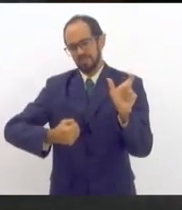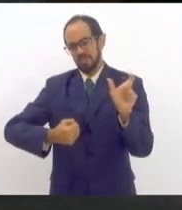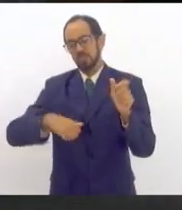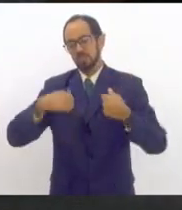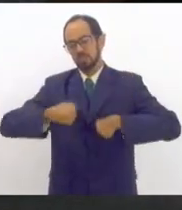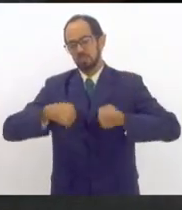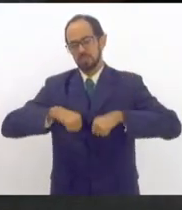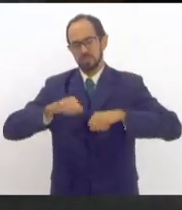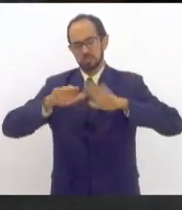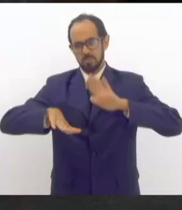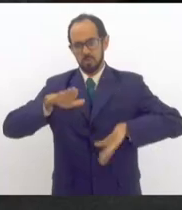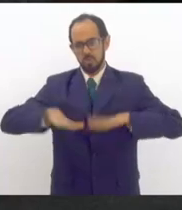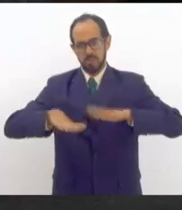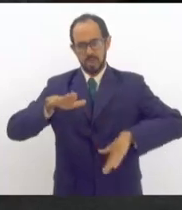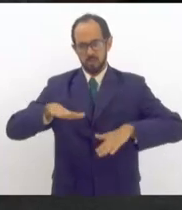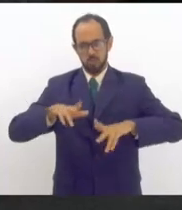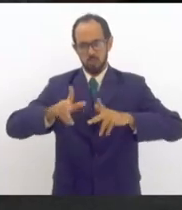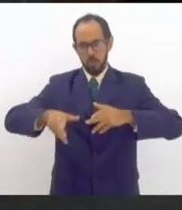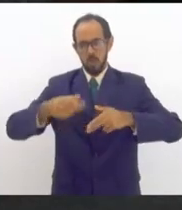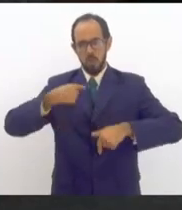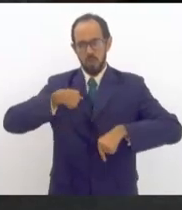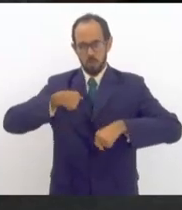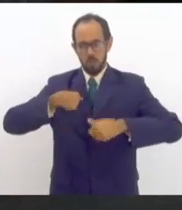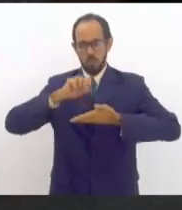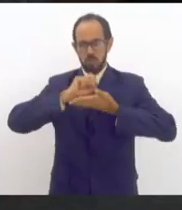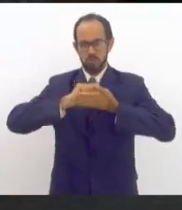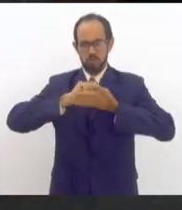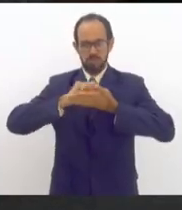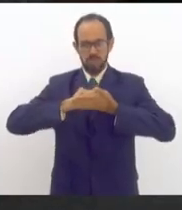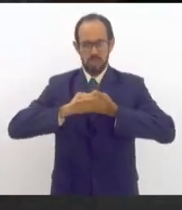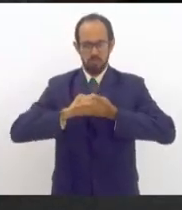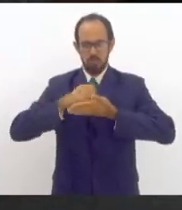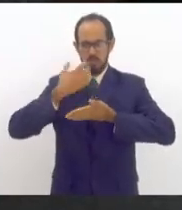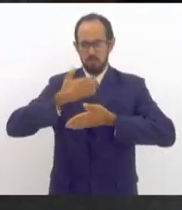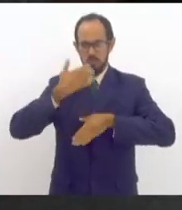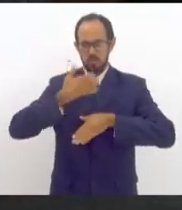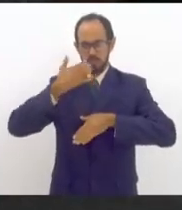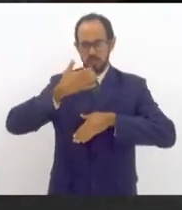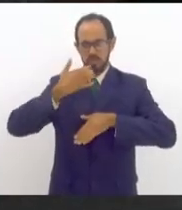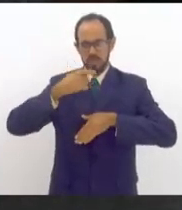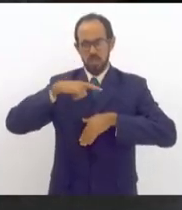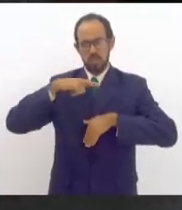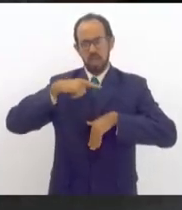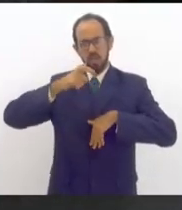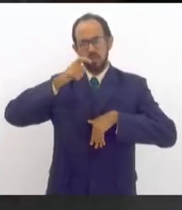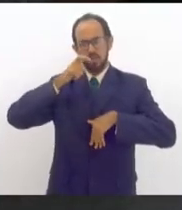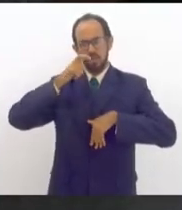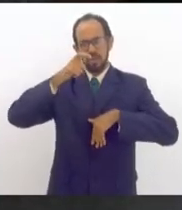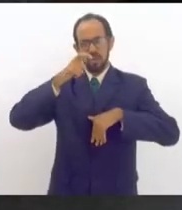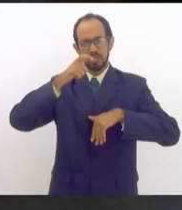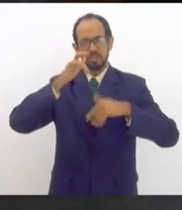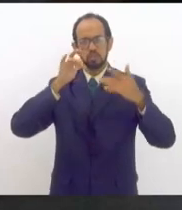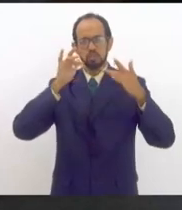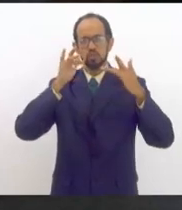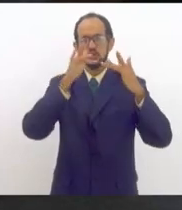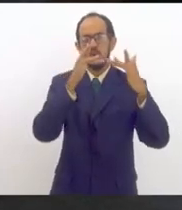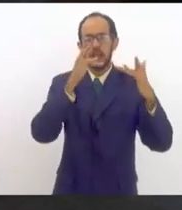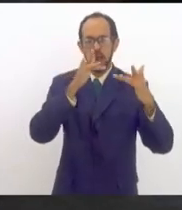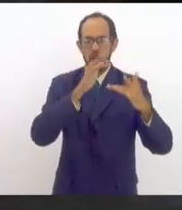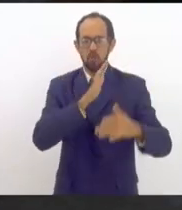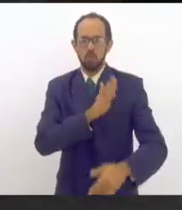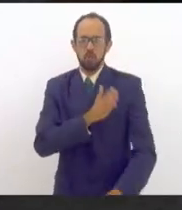com elas assim como eu quando escrevo uma canção eu tenho intenção de tocar o coração de alguém